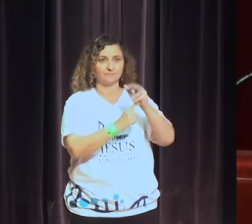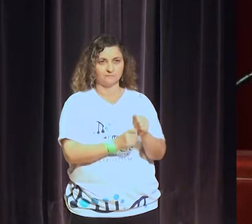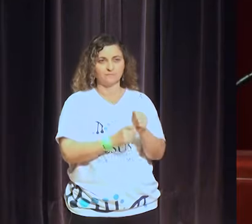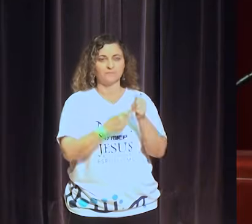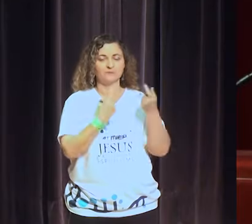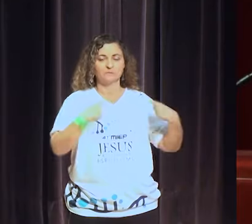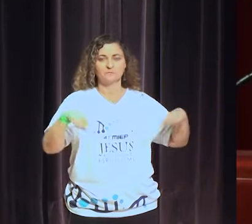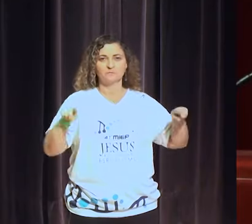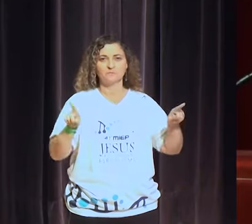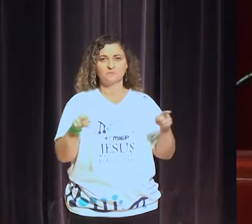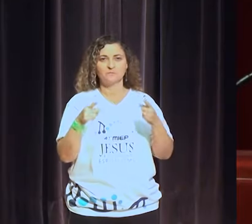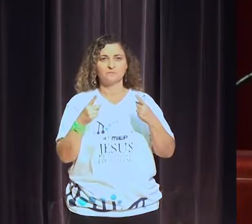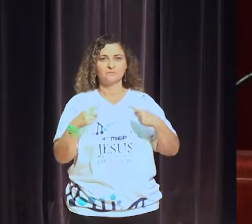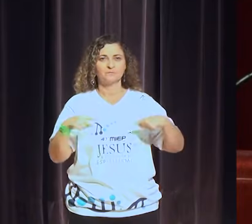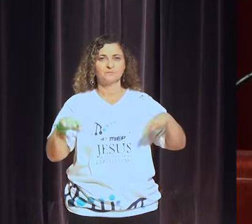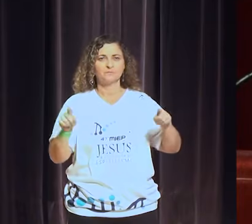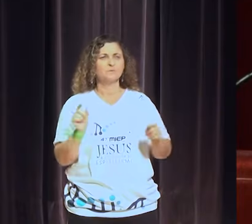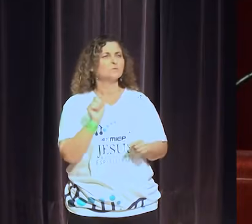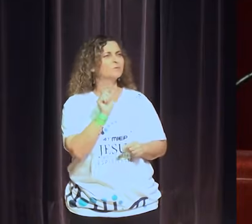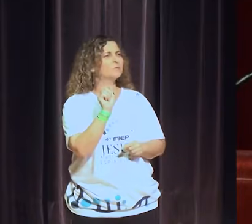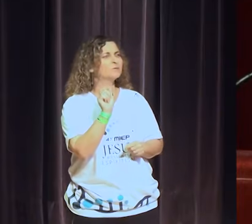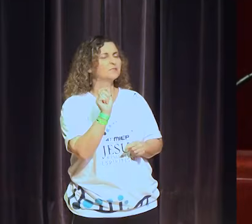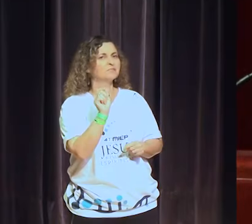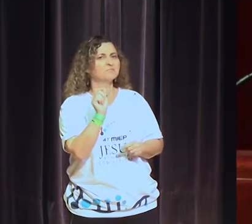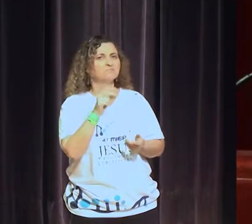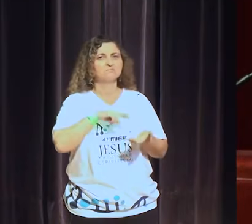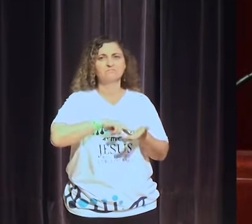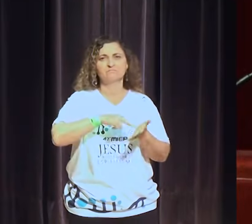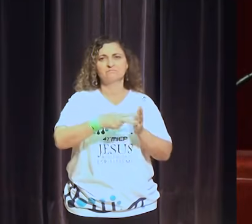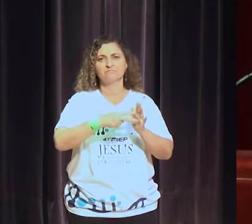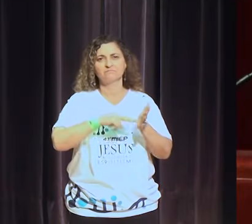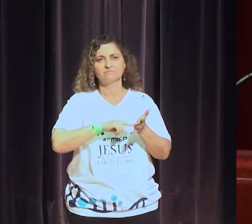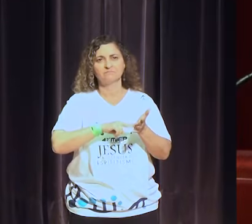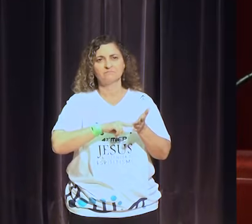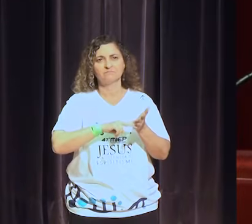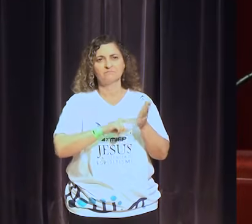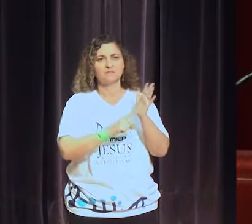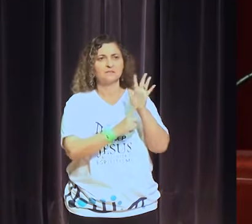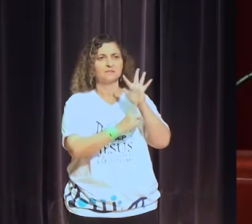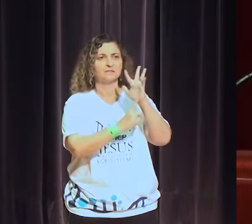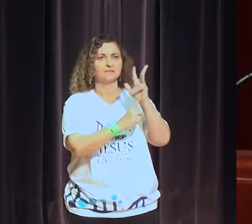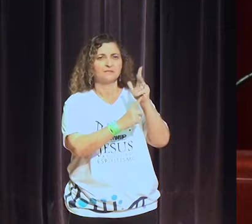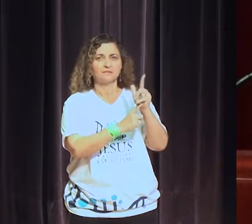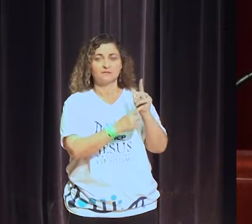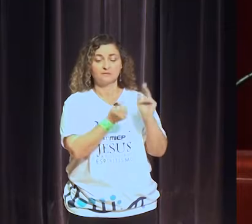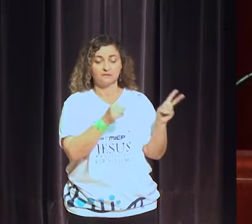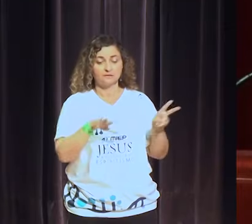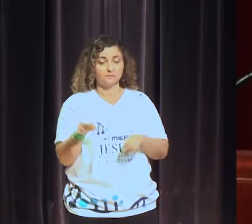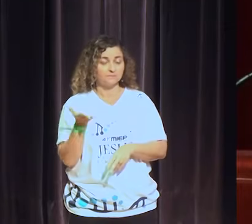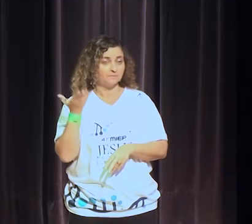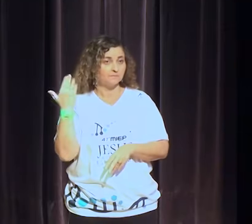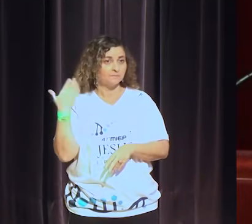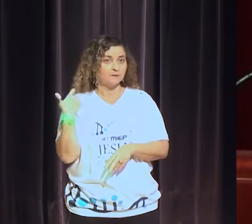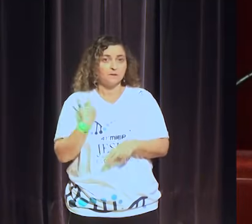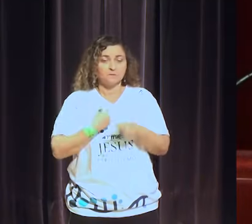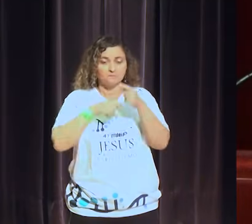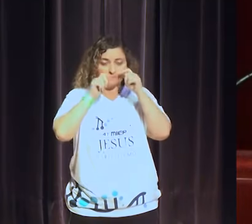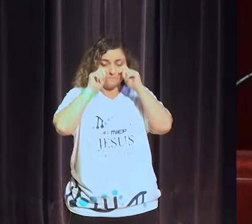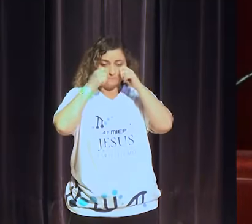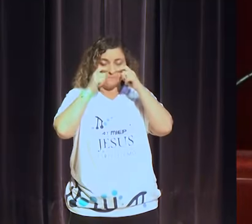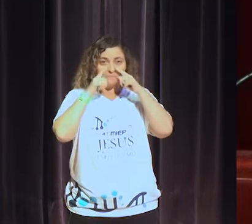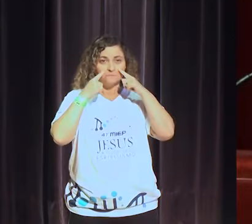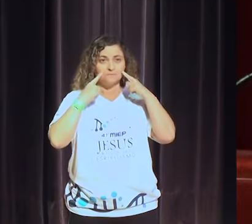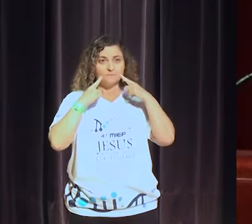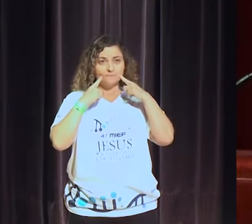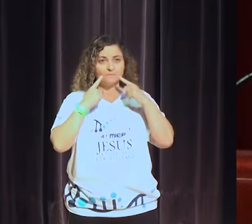E o que a gente pode dizer sobre a arte? Semana passada eu chorei muito, fiquei bastante emocionado, porque